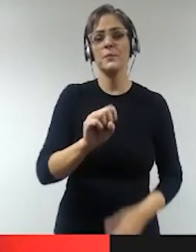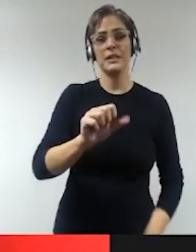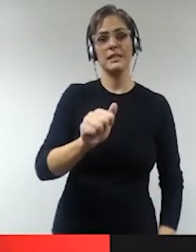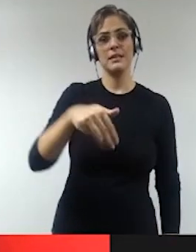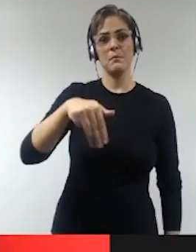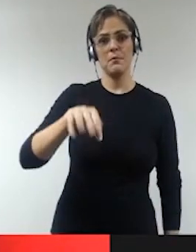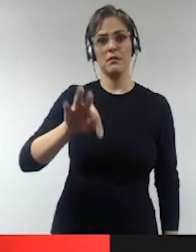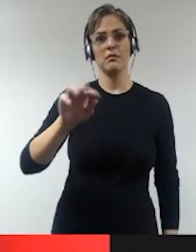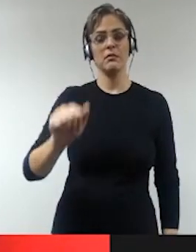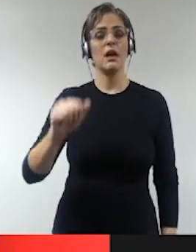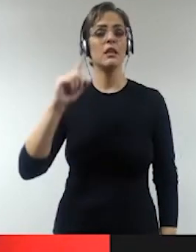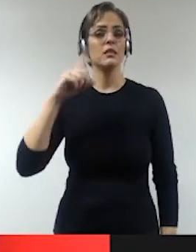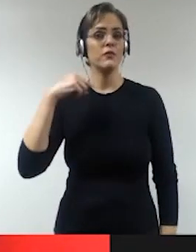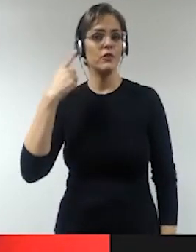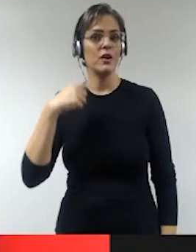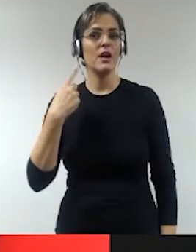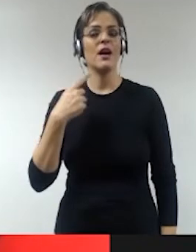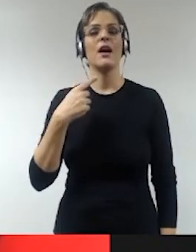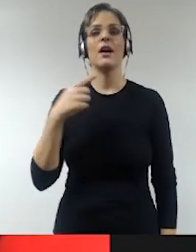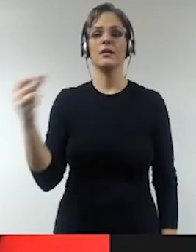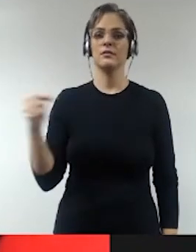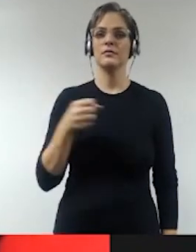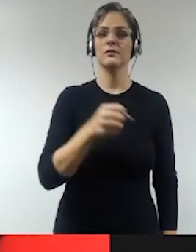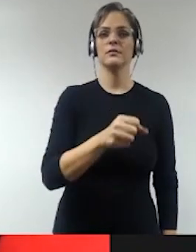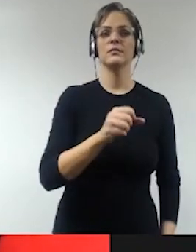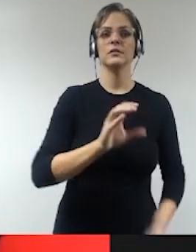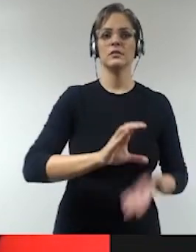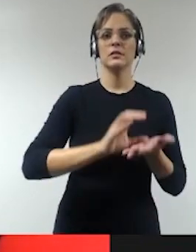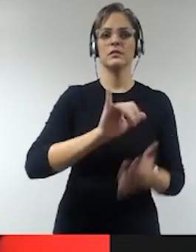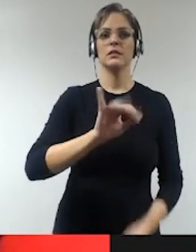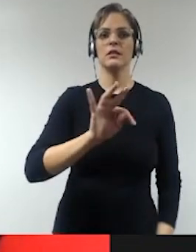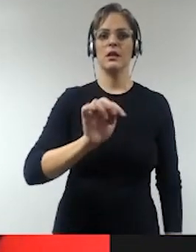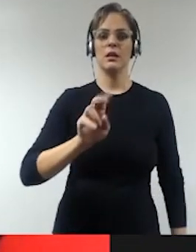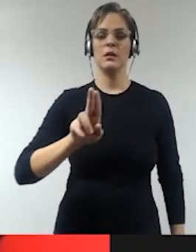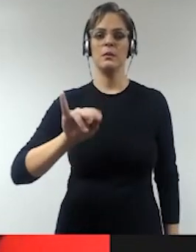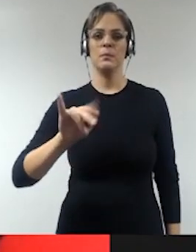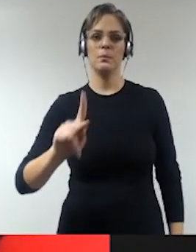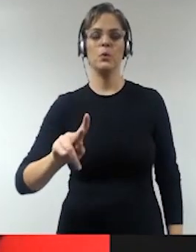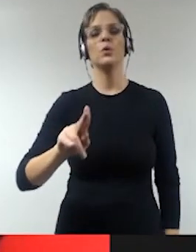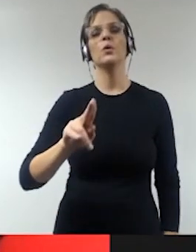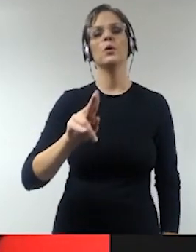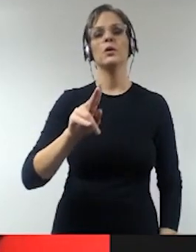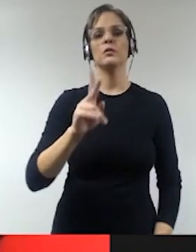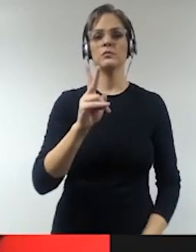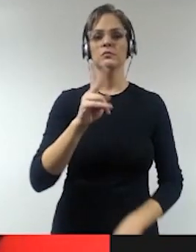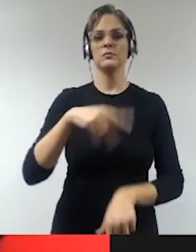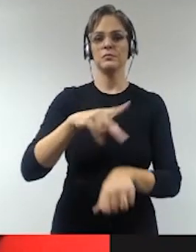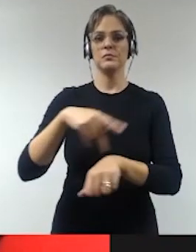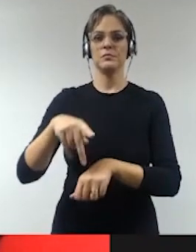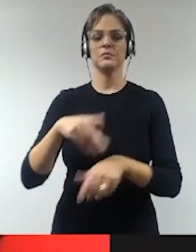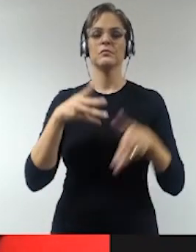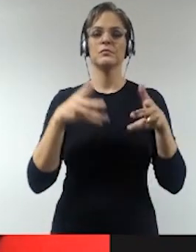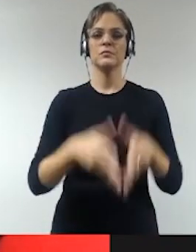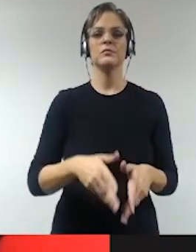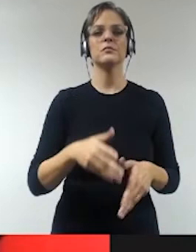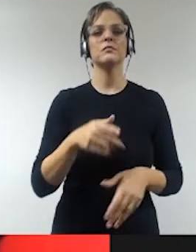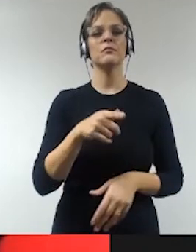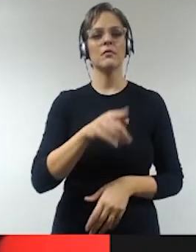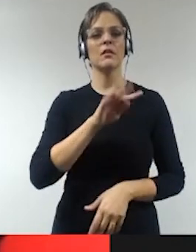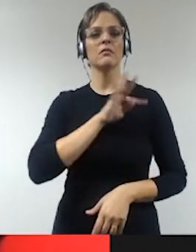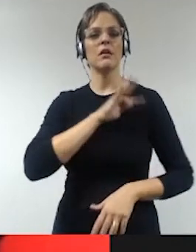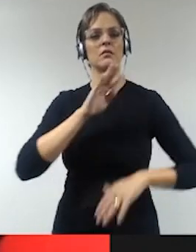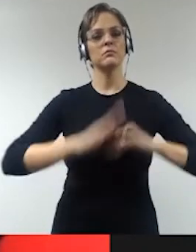é advogada, indicada para o Conselho do Itaipu Nacional em 2017, para o cargo é técnica, tendo em vista suas